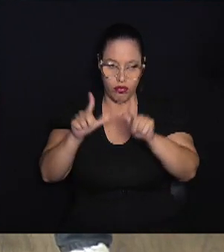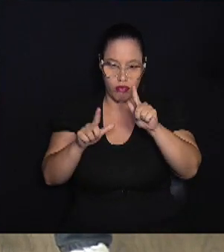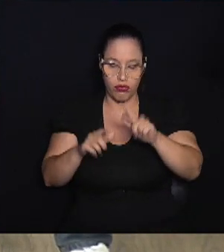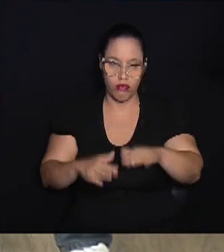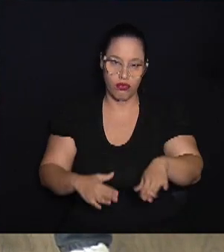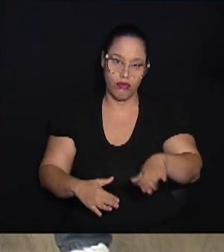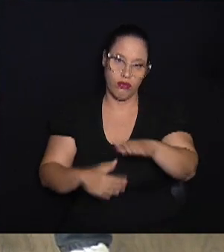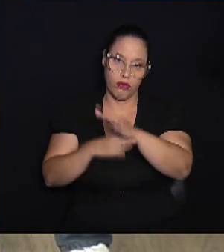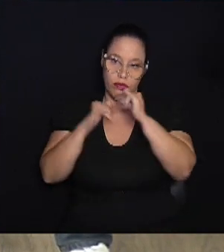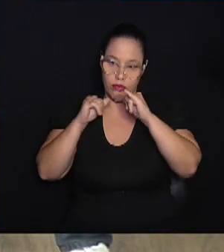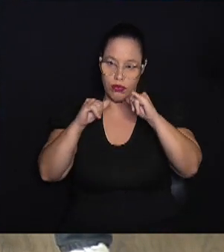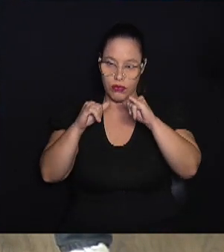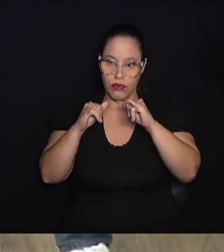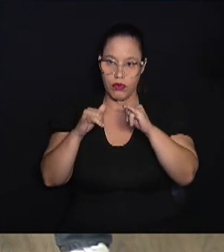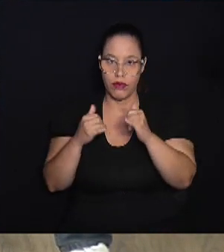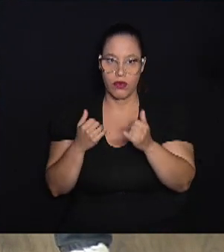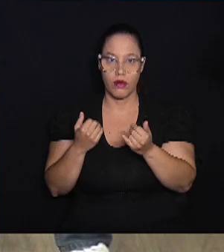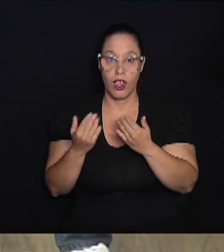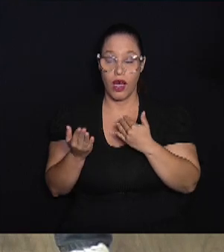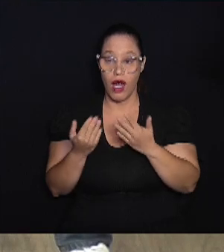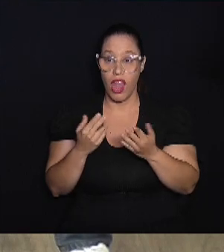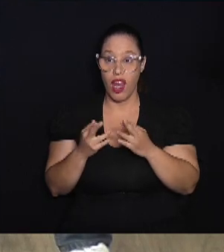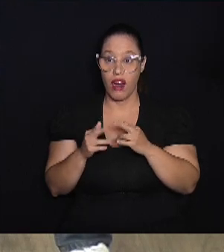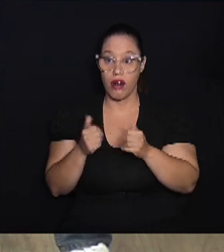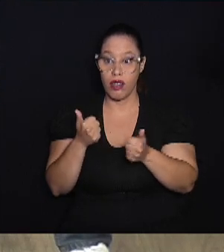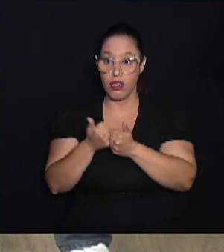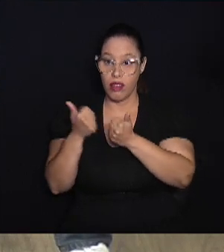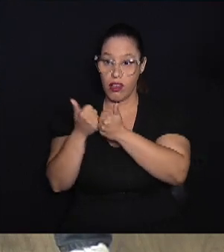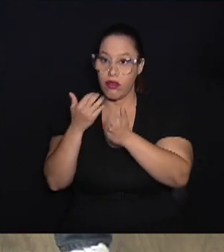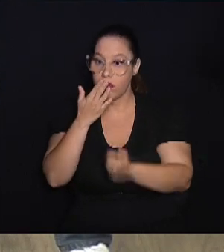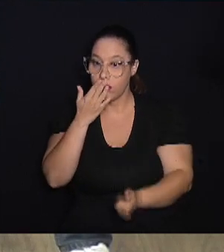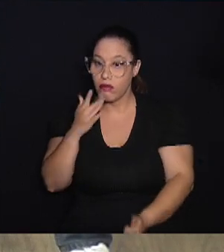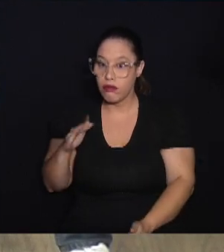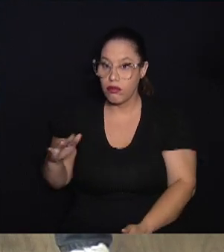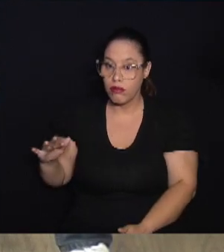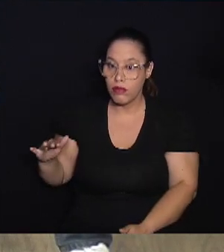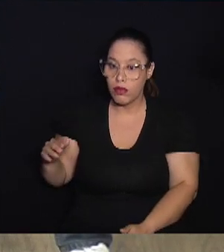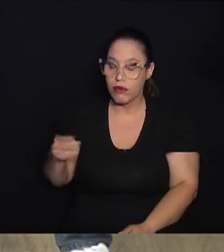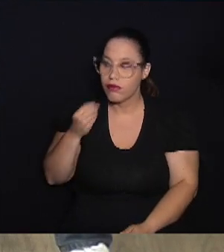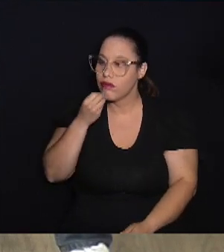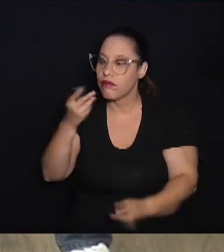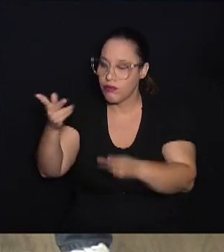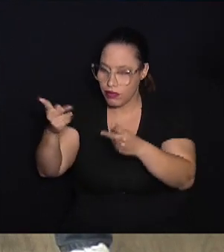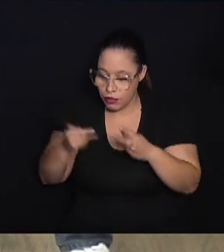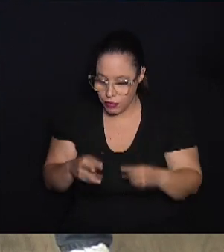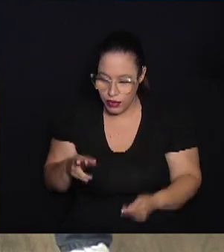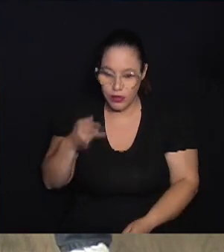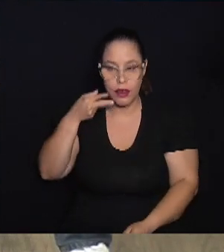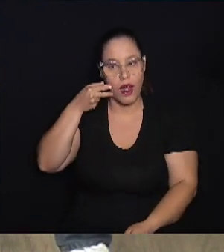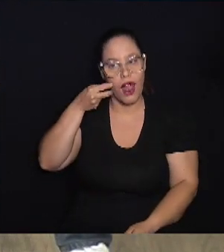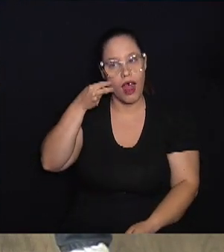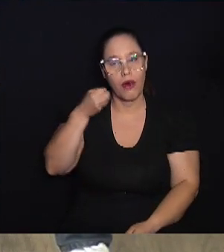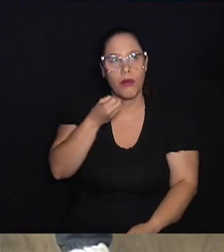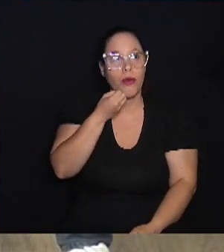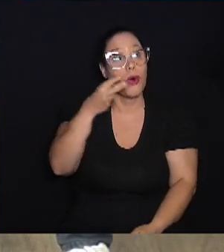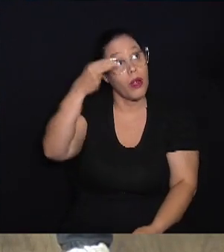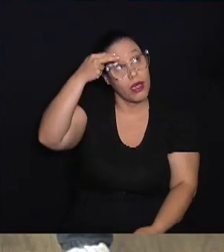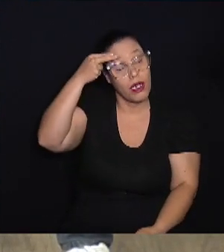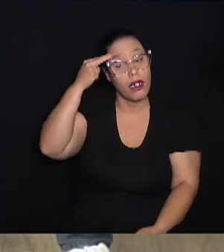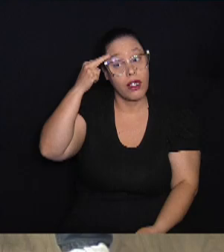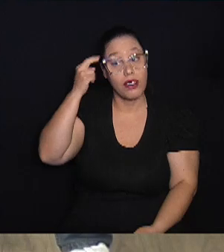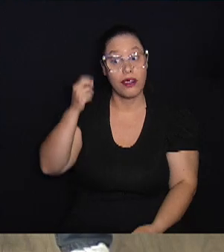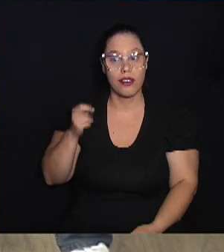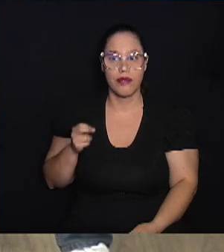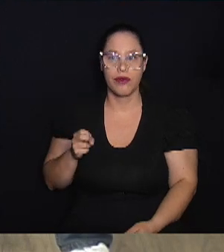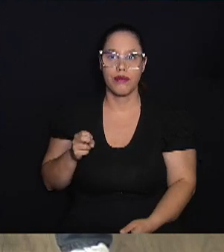falar sobre a relação de esporte com as crianças na infância. Seja bem-vindo e boa tarde, Rafa. Boa tarde, Gabriel. Boa tarde a todos que nos